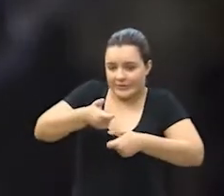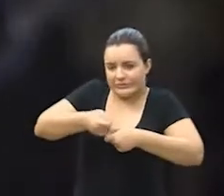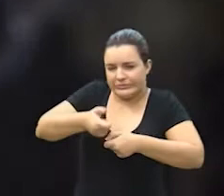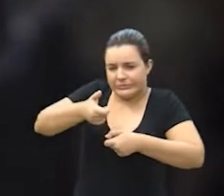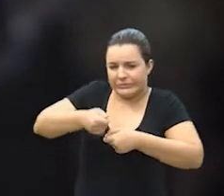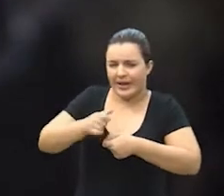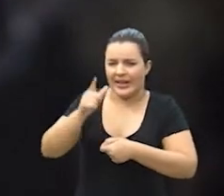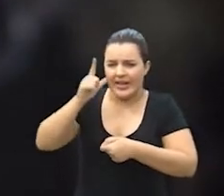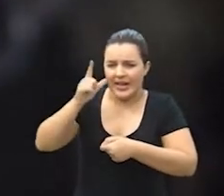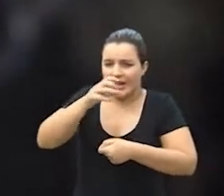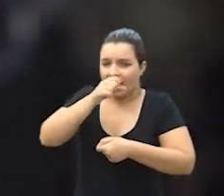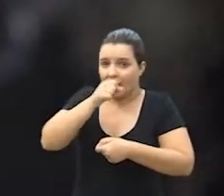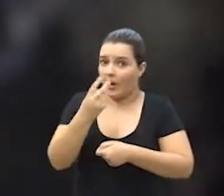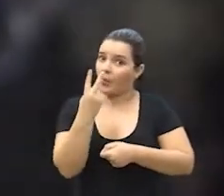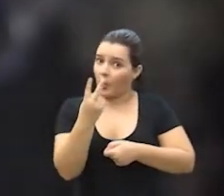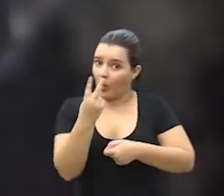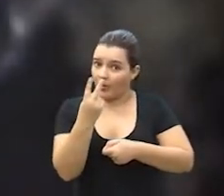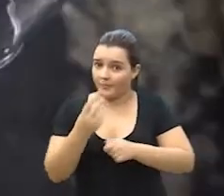do limão,